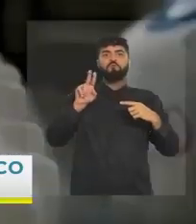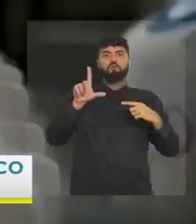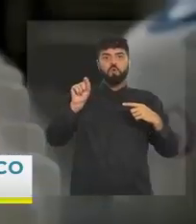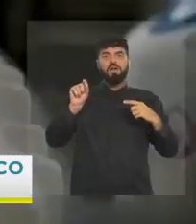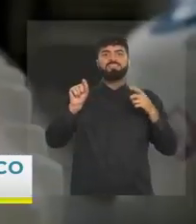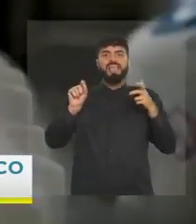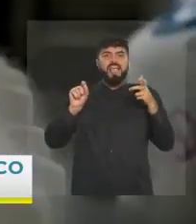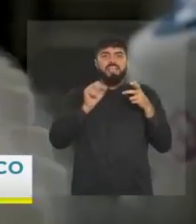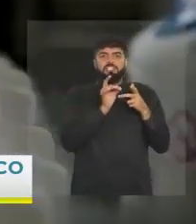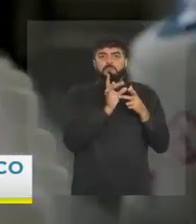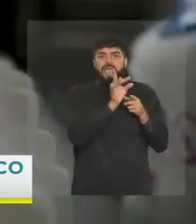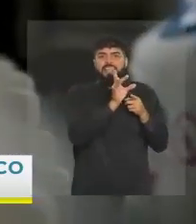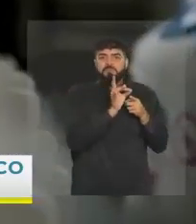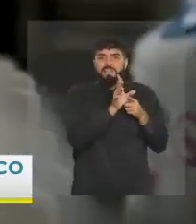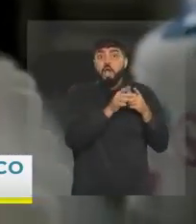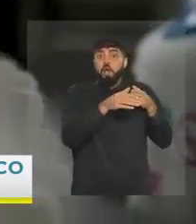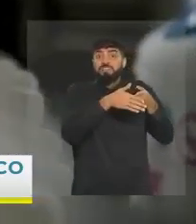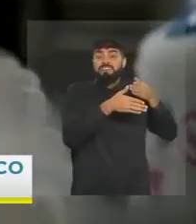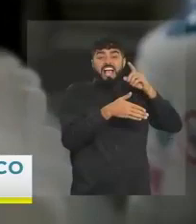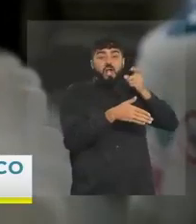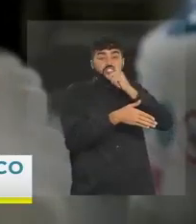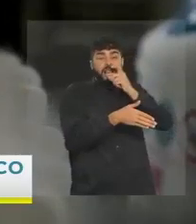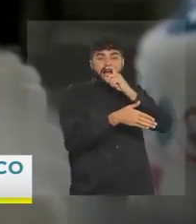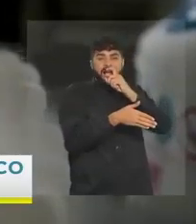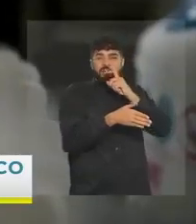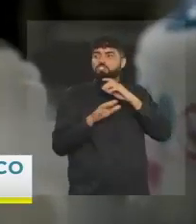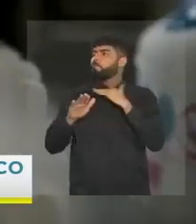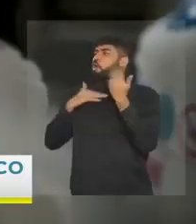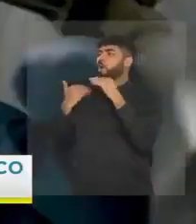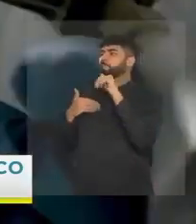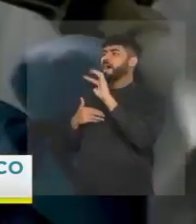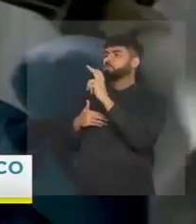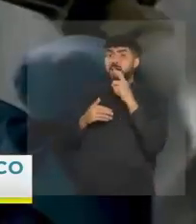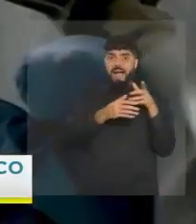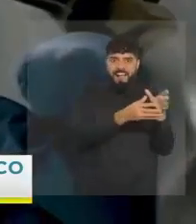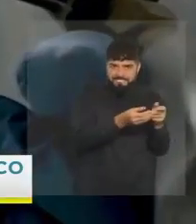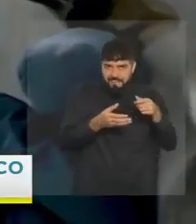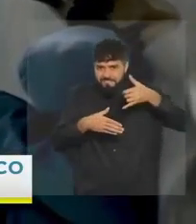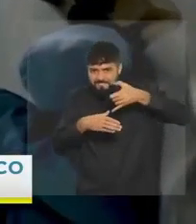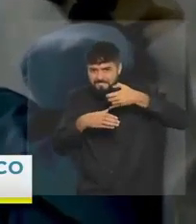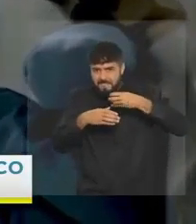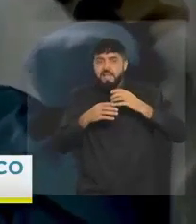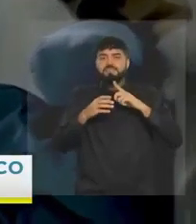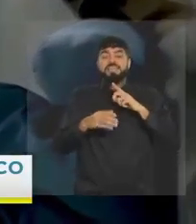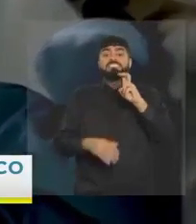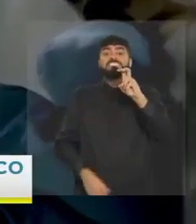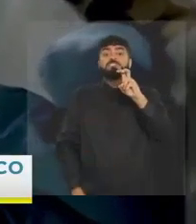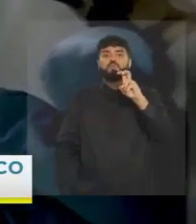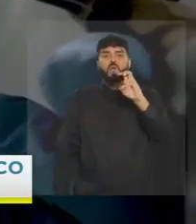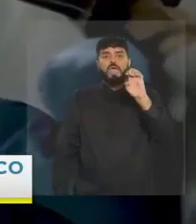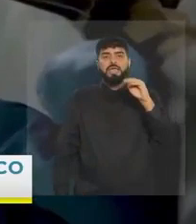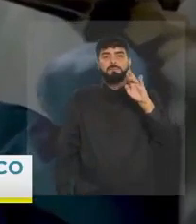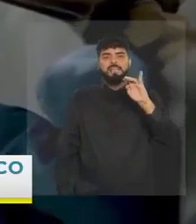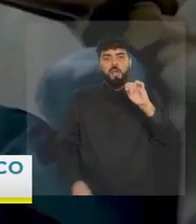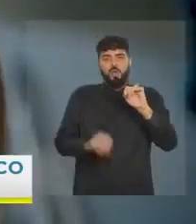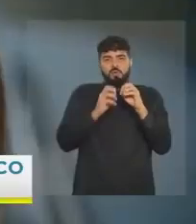esperma congelado de machos mortos com a nova conquista agora são cinco os embriões armazenados em nitrogênio líquido